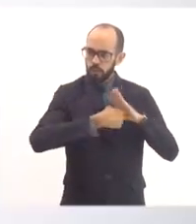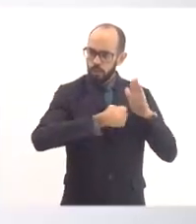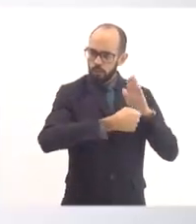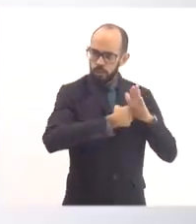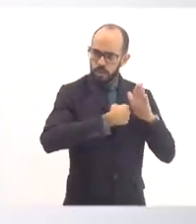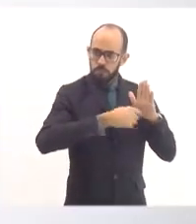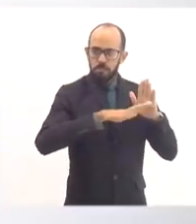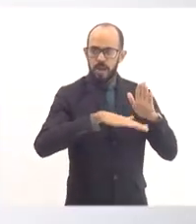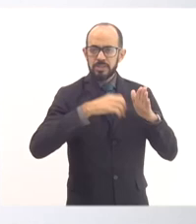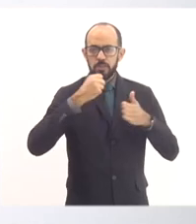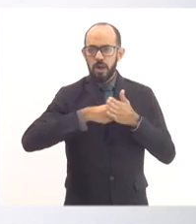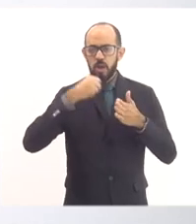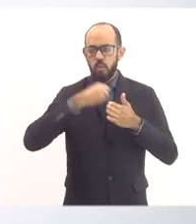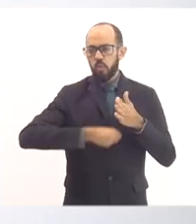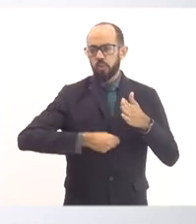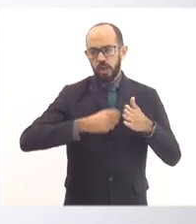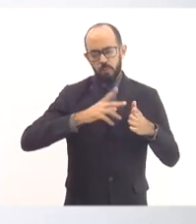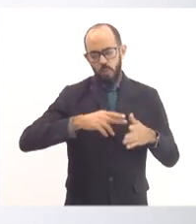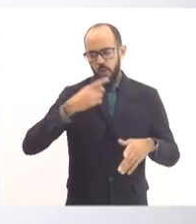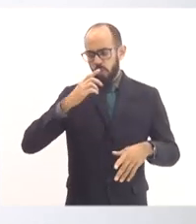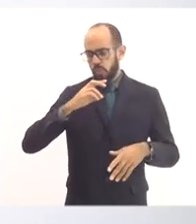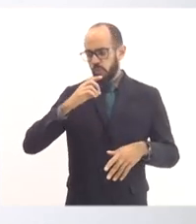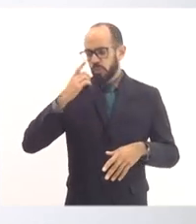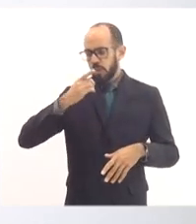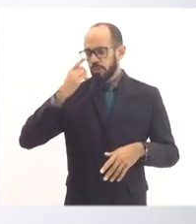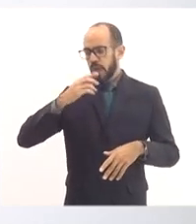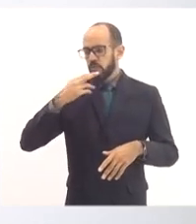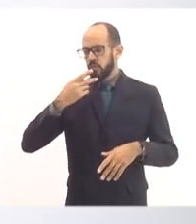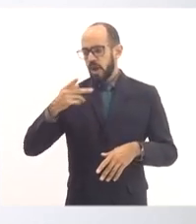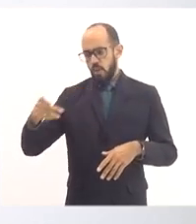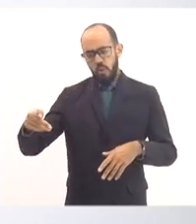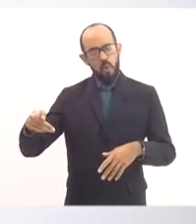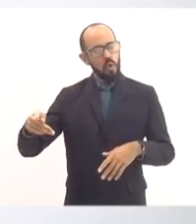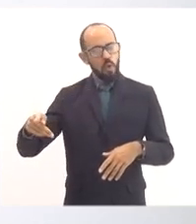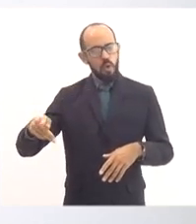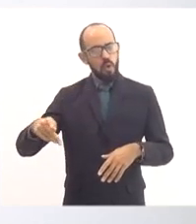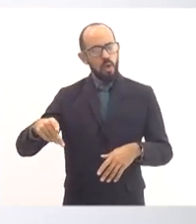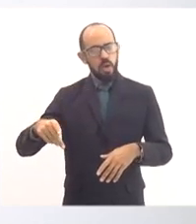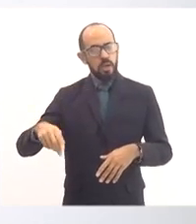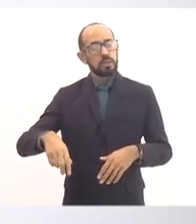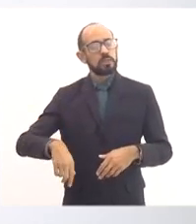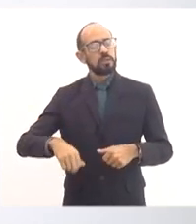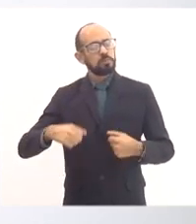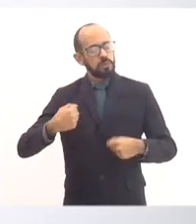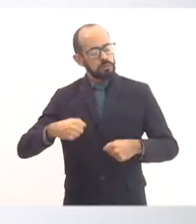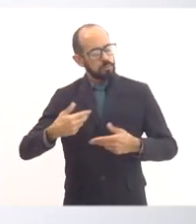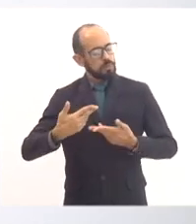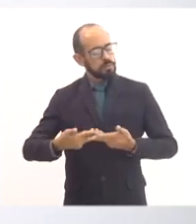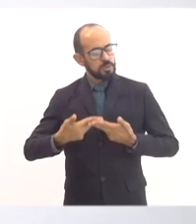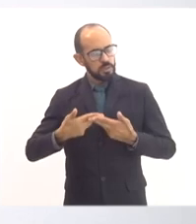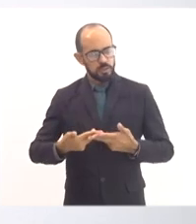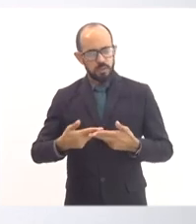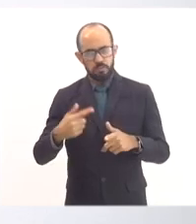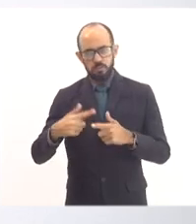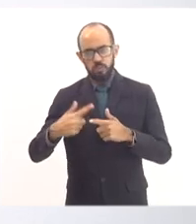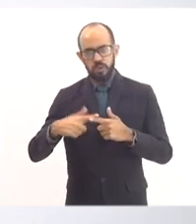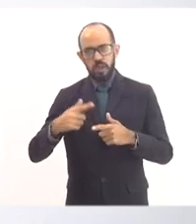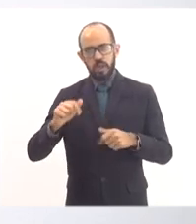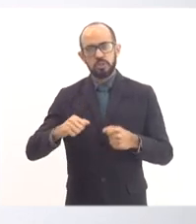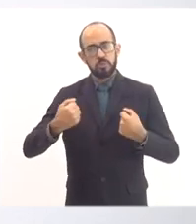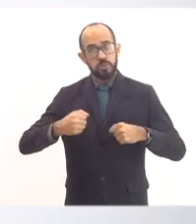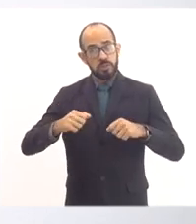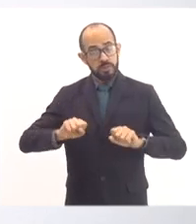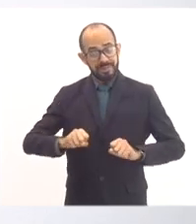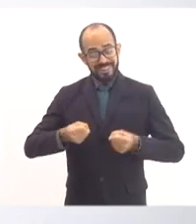luta, conforme falou o deputado, é incansável. Né? E a gente precisa muito da segurança jurídica para que, no futuro, a gente